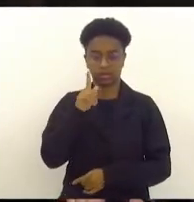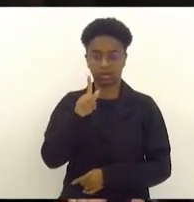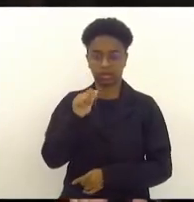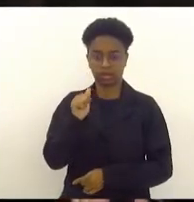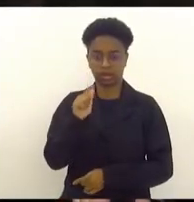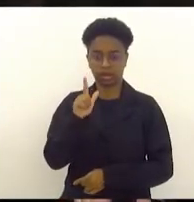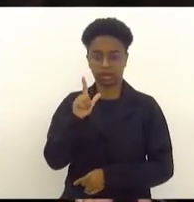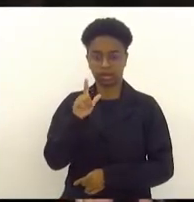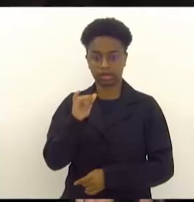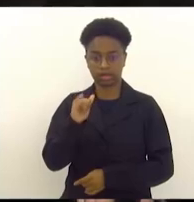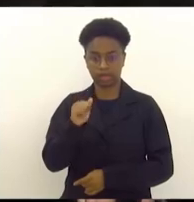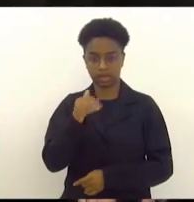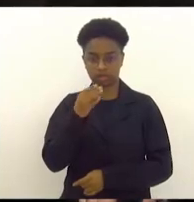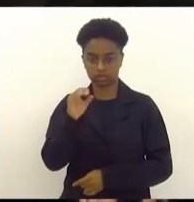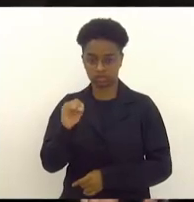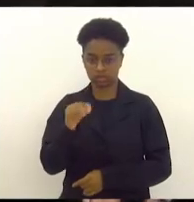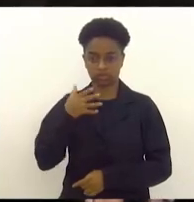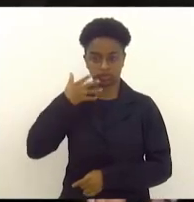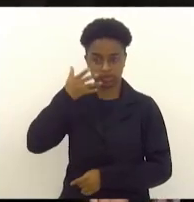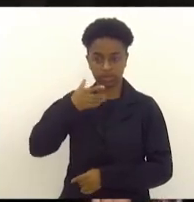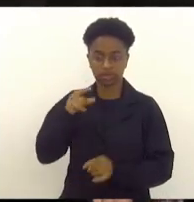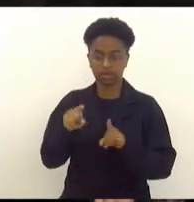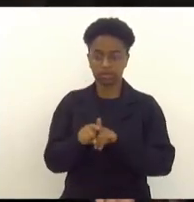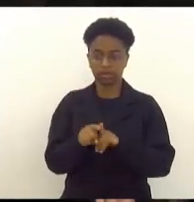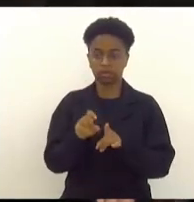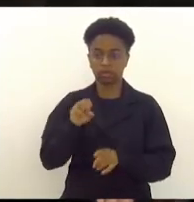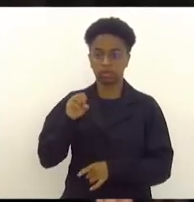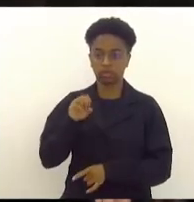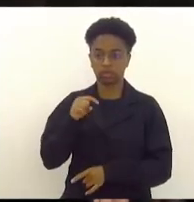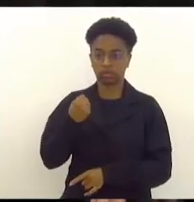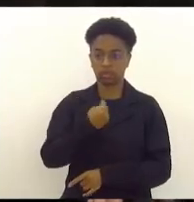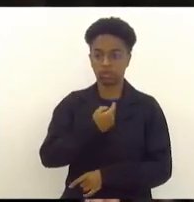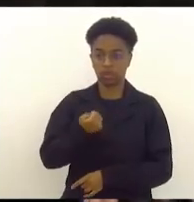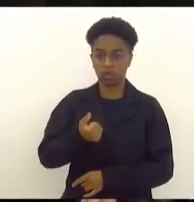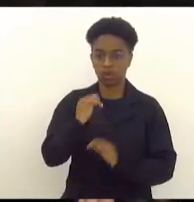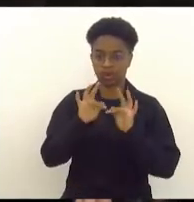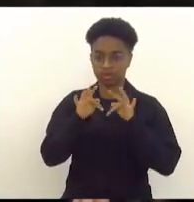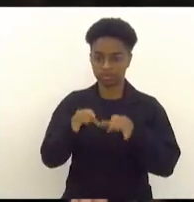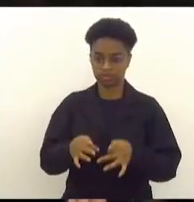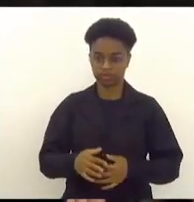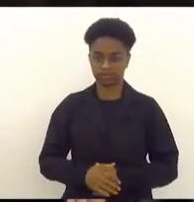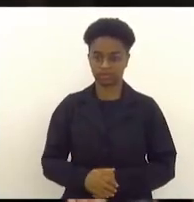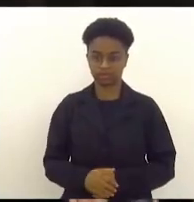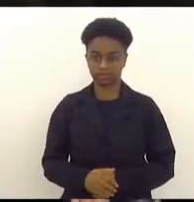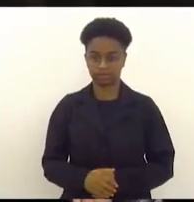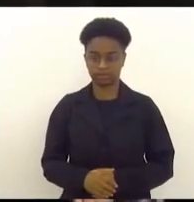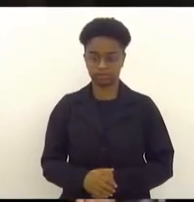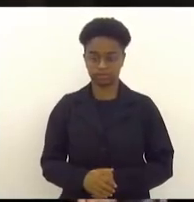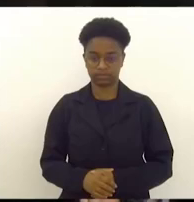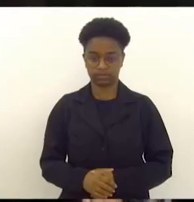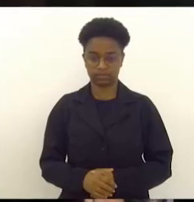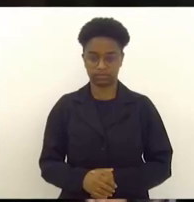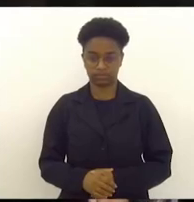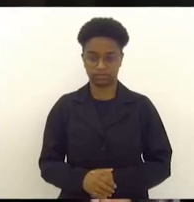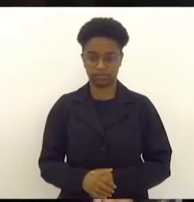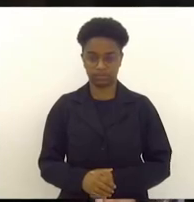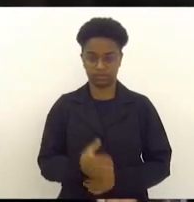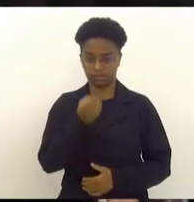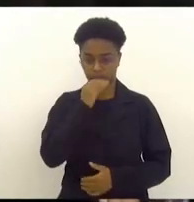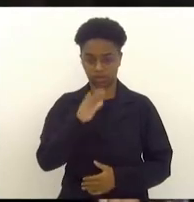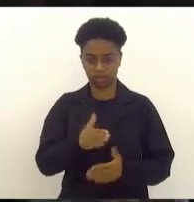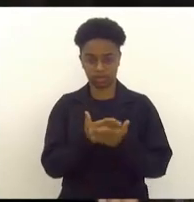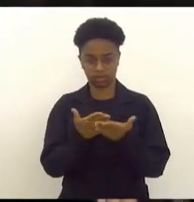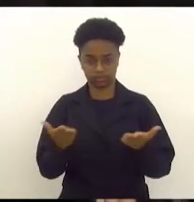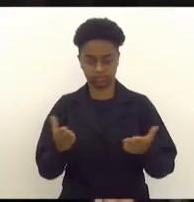Gagliasso para fazer o uso da Tribuna e nós já estamos aí quase que no encerramento da do expediente final uma boa tarde